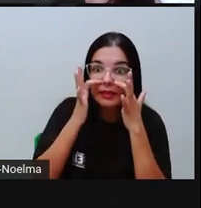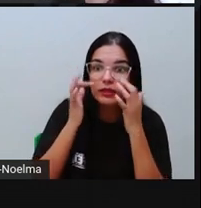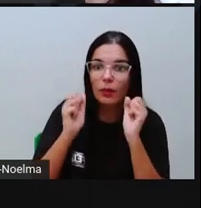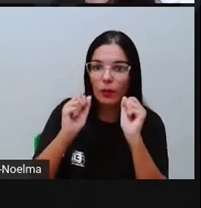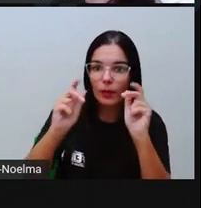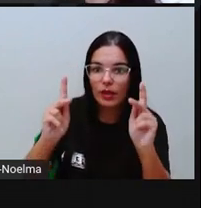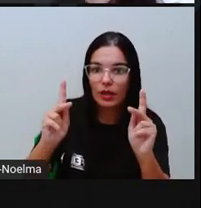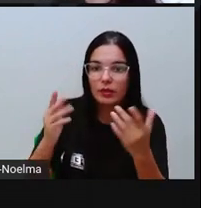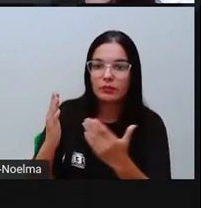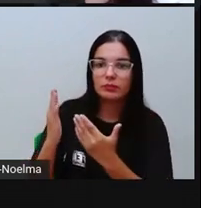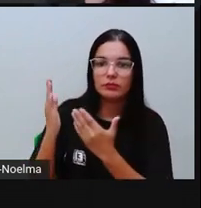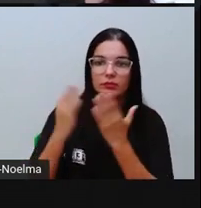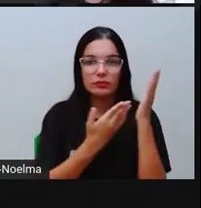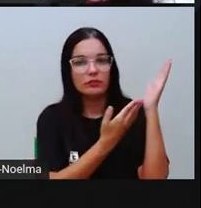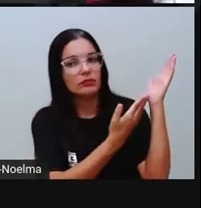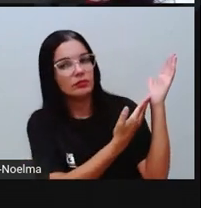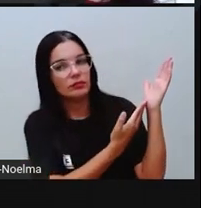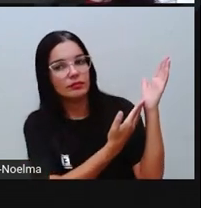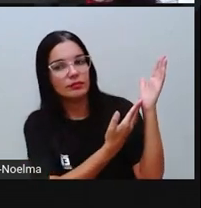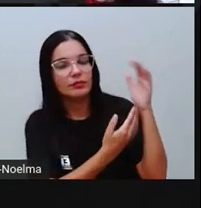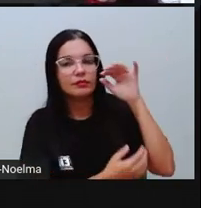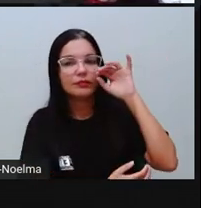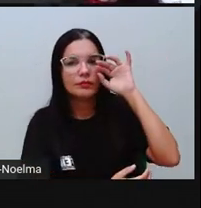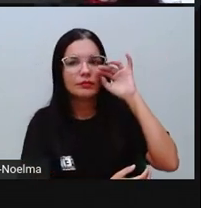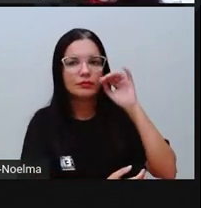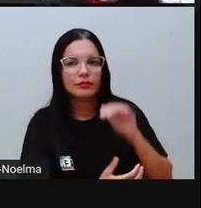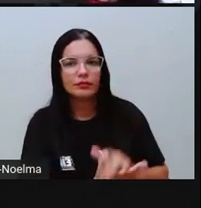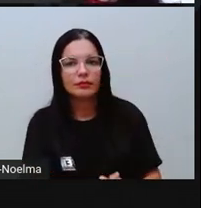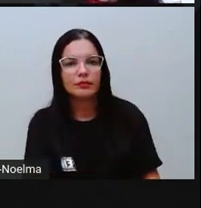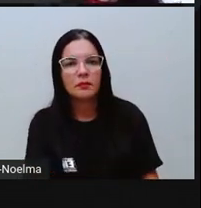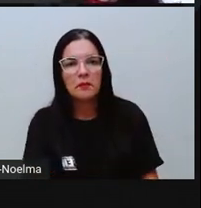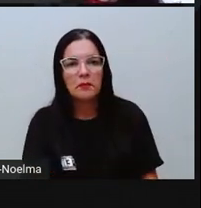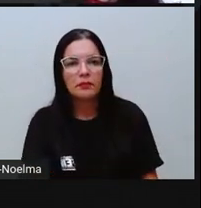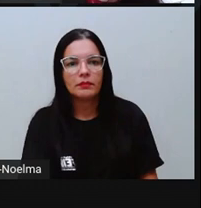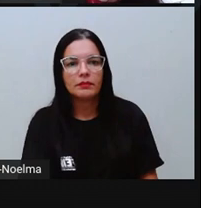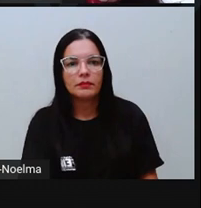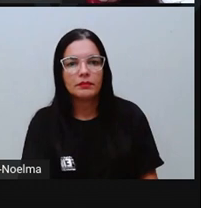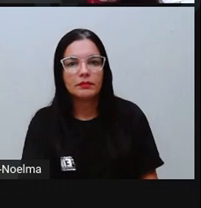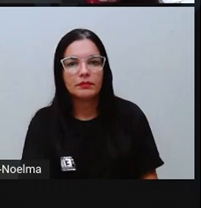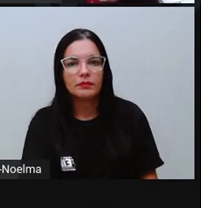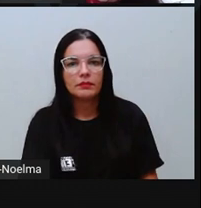melhor, certo? Nós vamos pegar o quê? Essas 30 mil